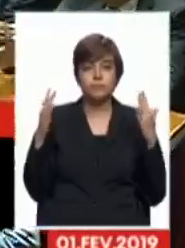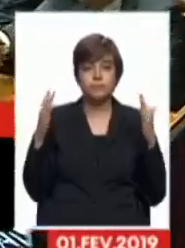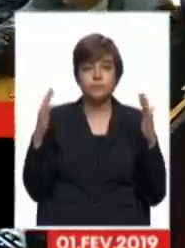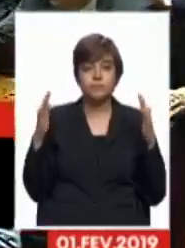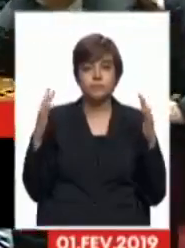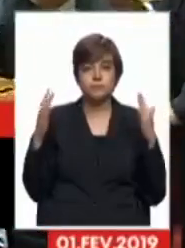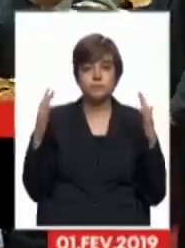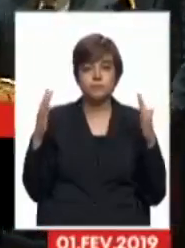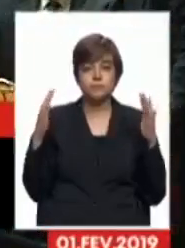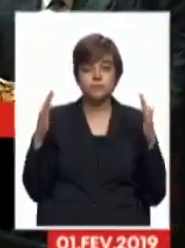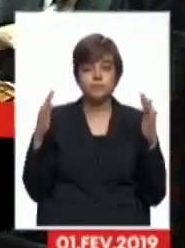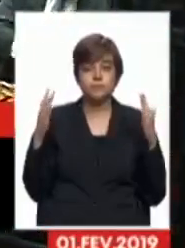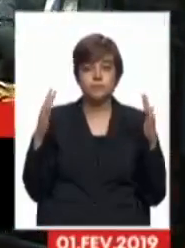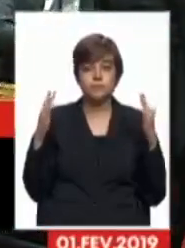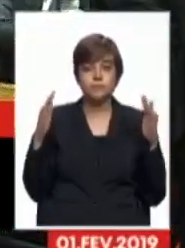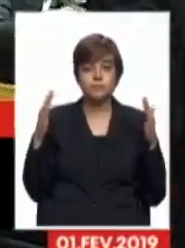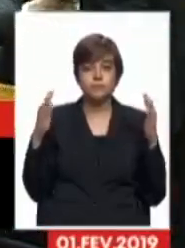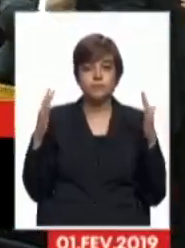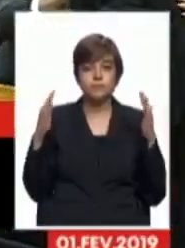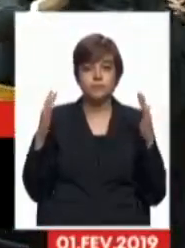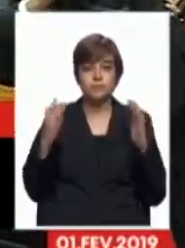Segunda chamada.